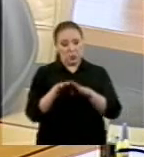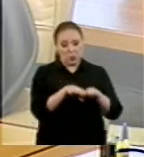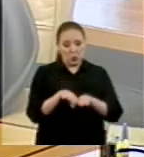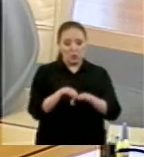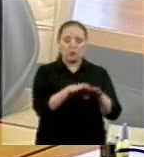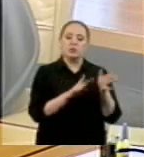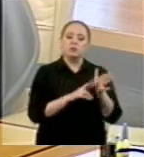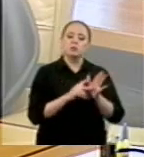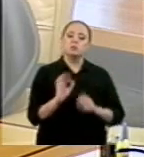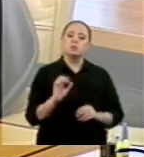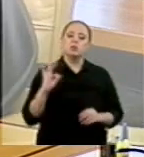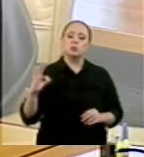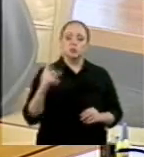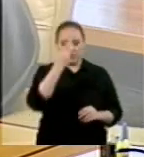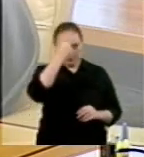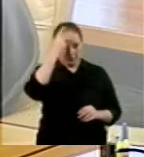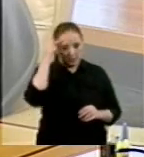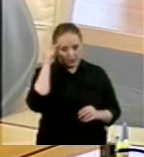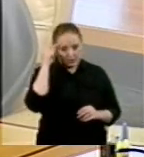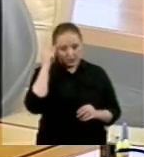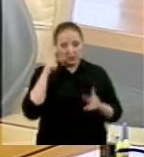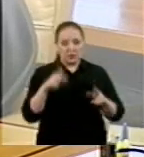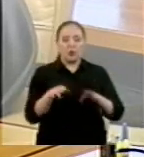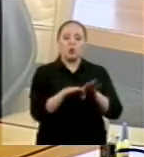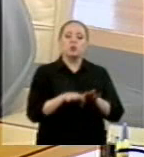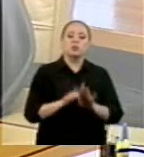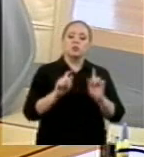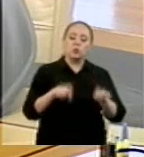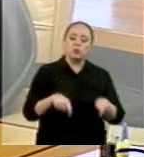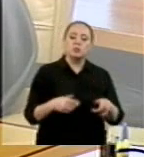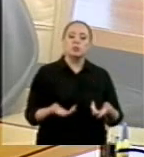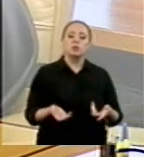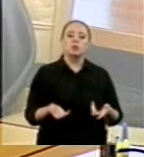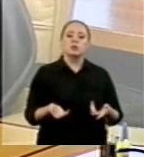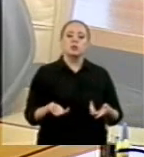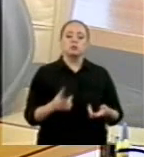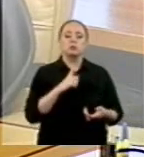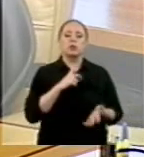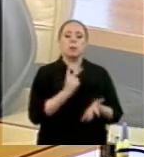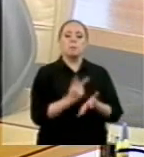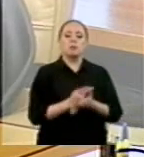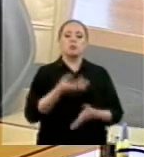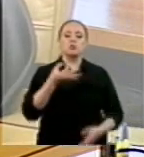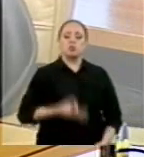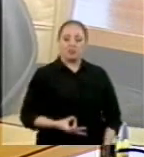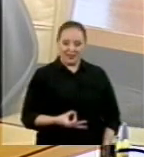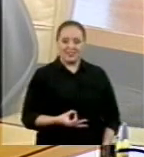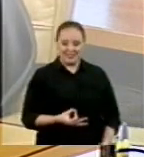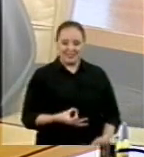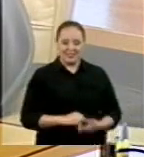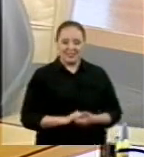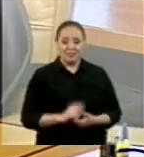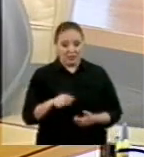significa que todas as pessoas, em igualdade de condições, possuem a mesma dignidade. E